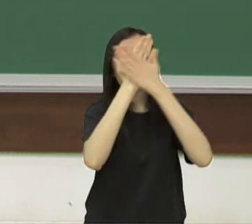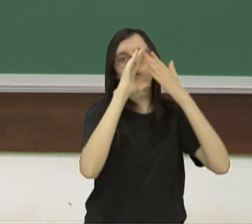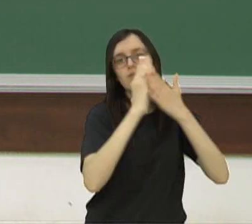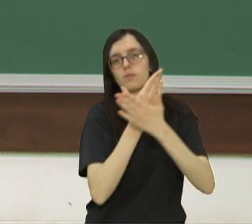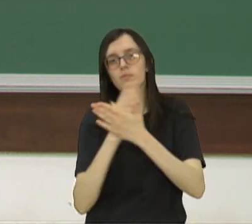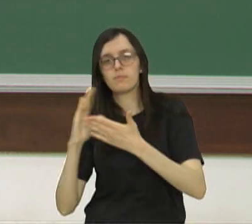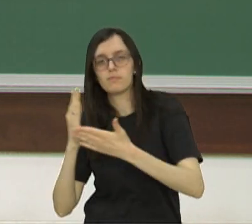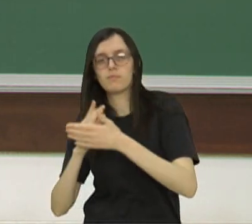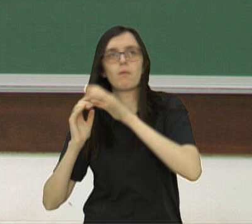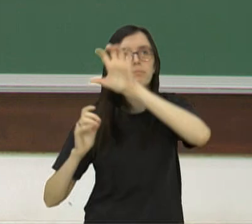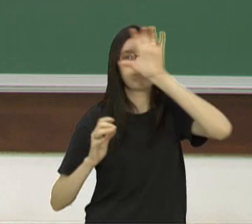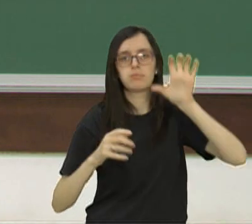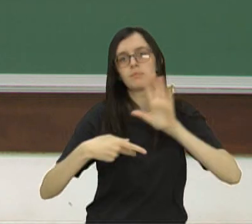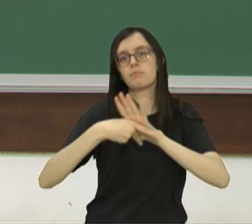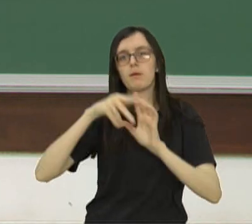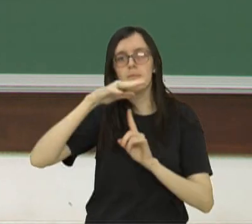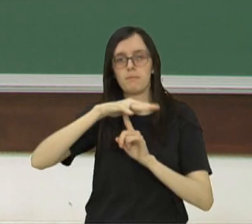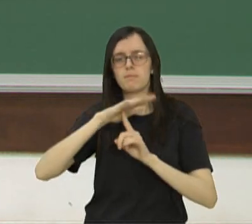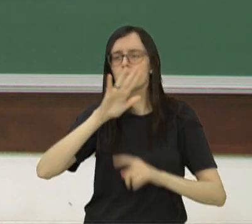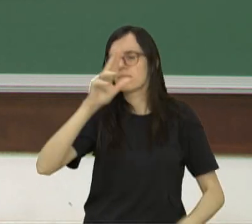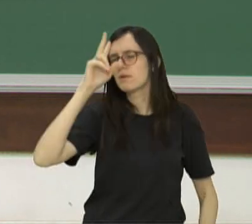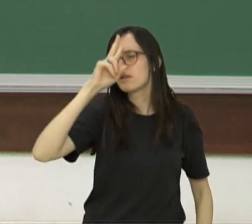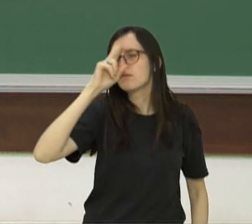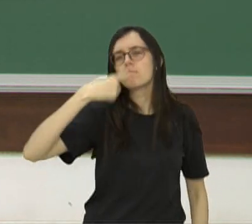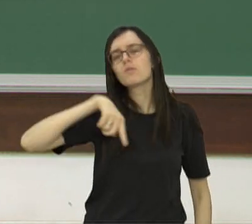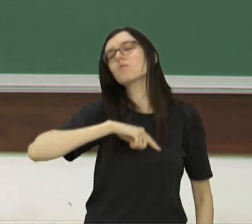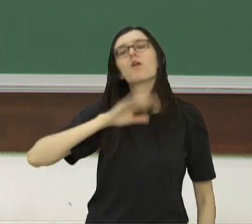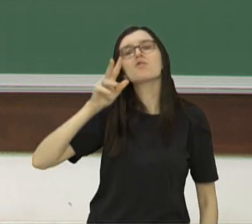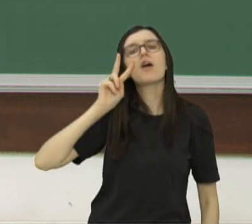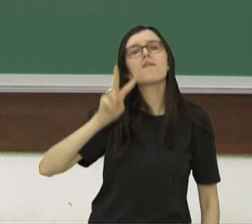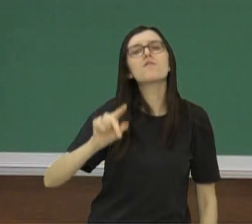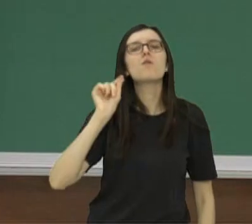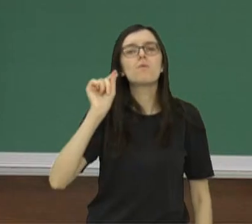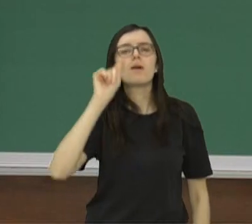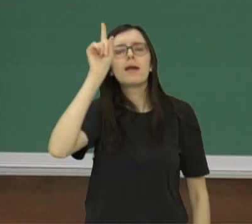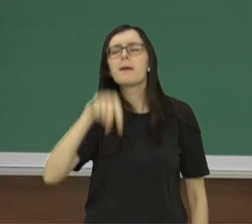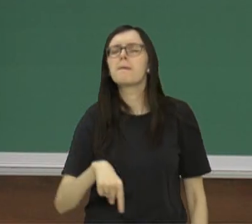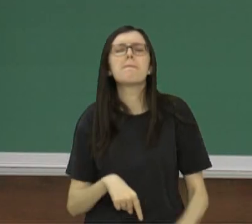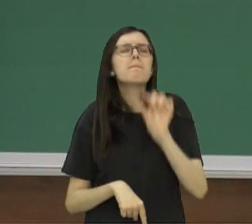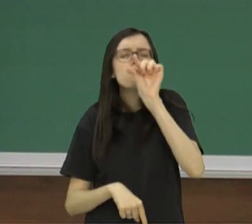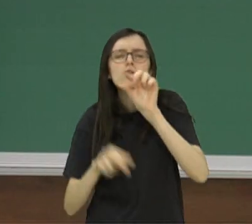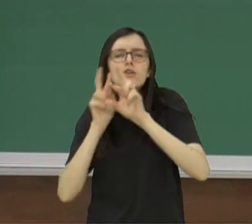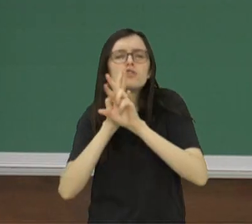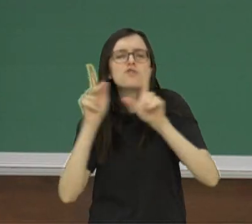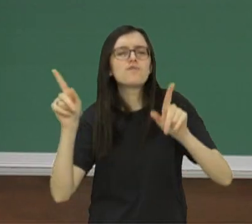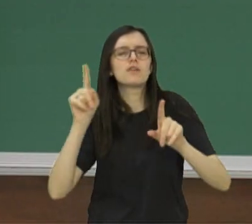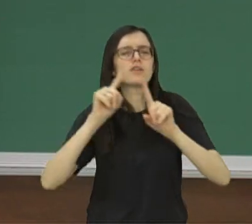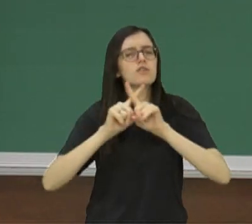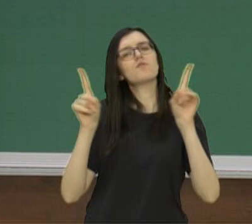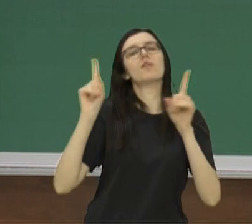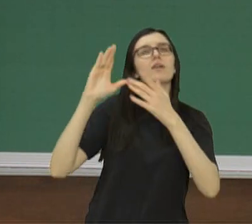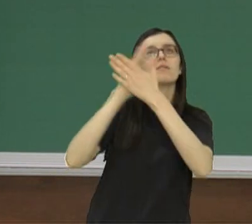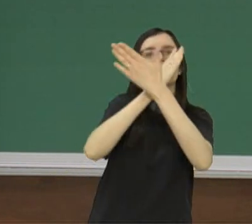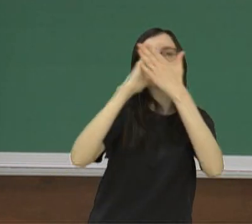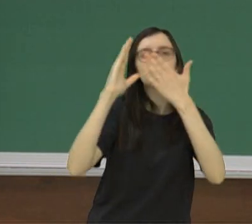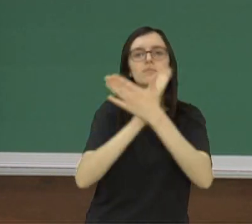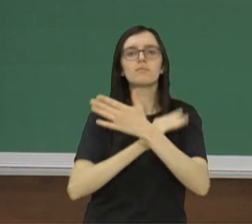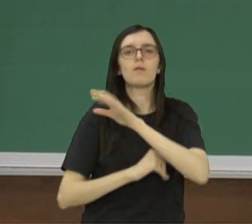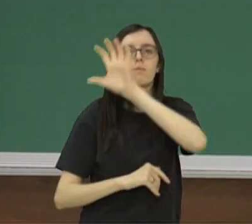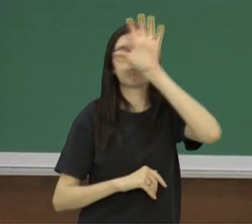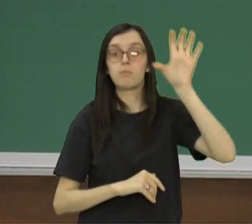em mesorregião do Paraná. Lembra lá que nós vimos que é uma pequena diferença na divisão da